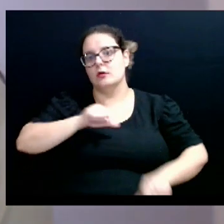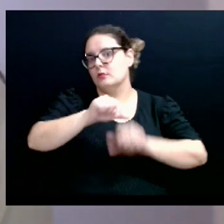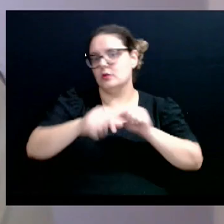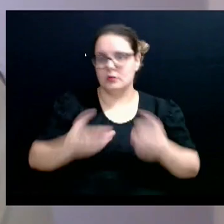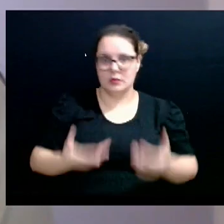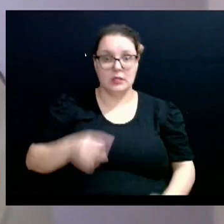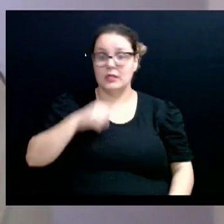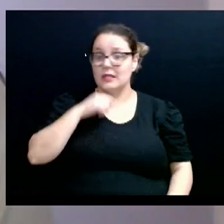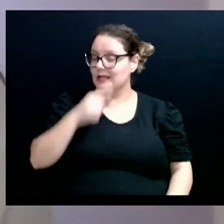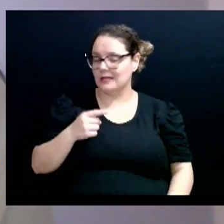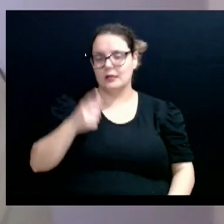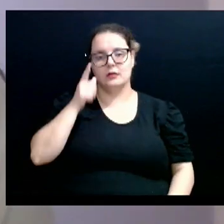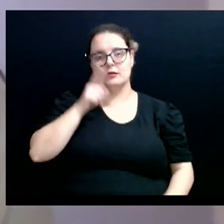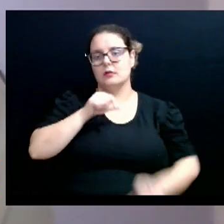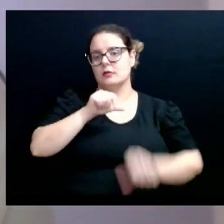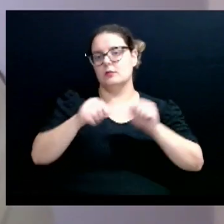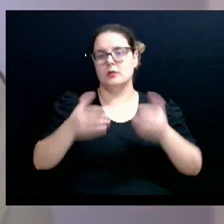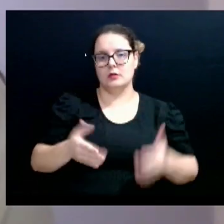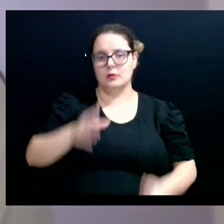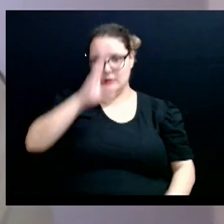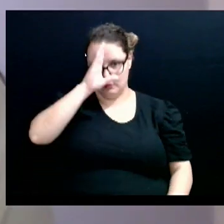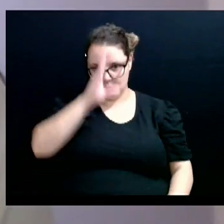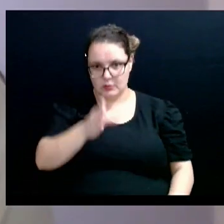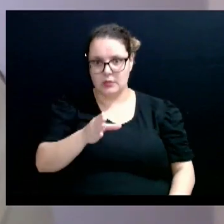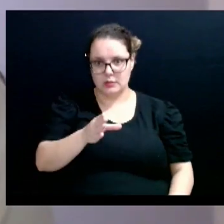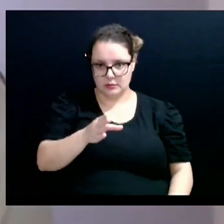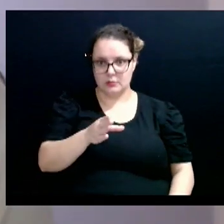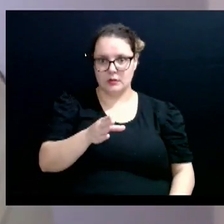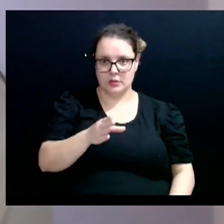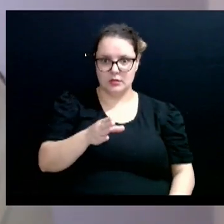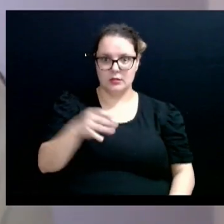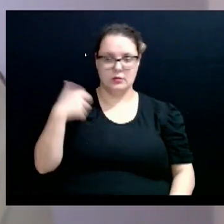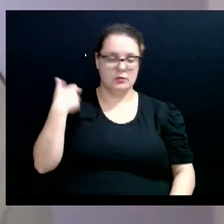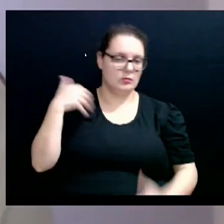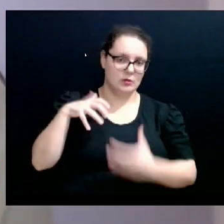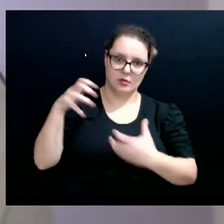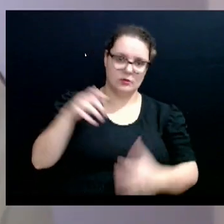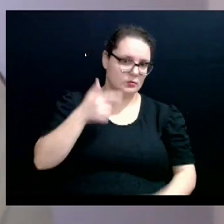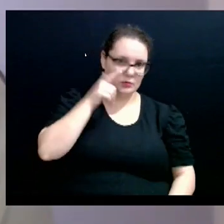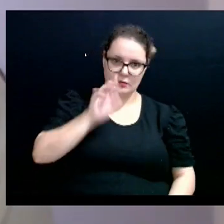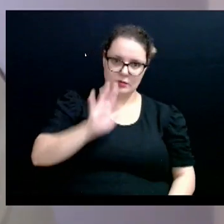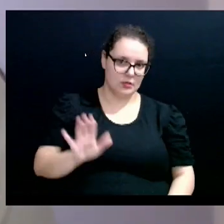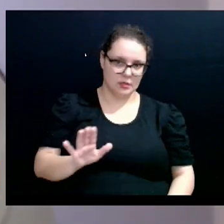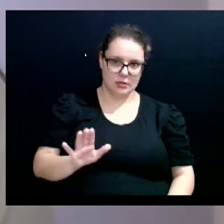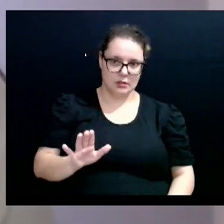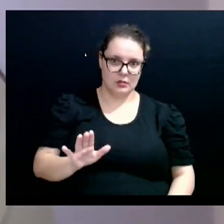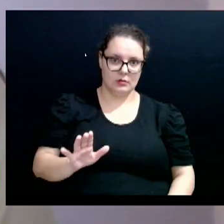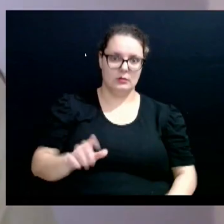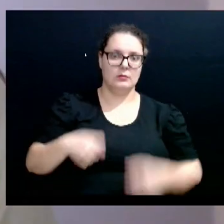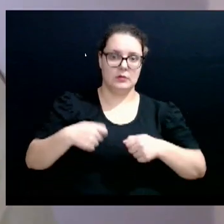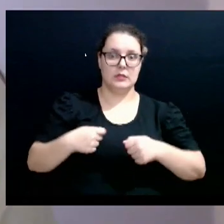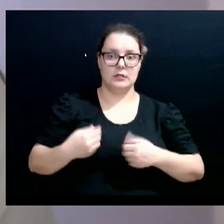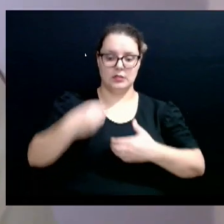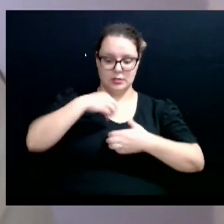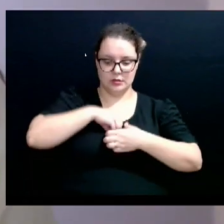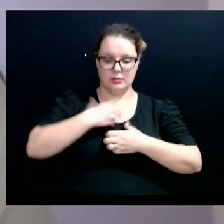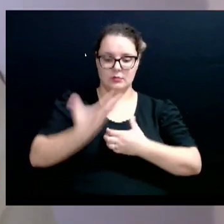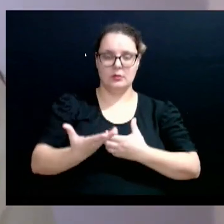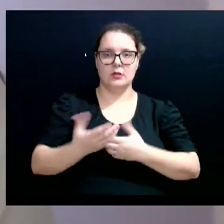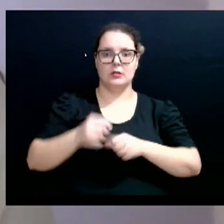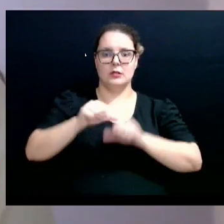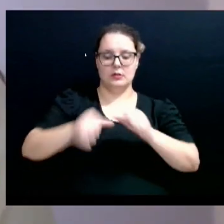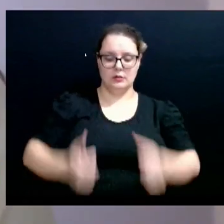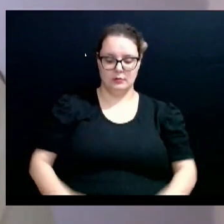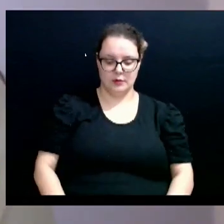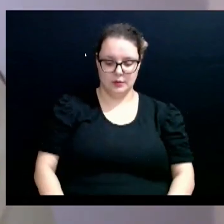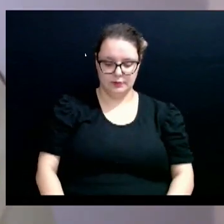outro, principalmente adultos. A gente não consegue mudar adultos, tem que vir de dentro para fora essa mudança. Então, talvez ela